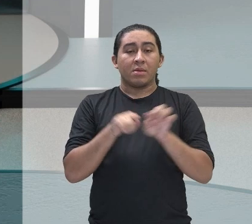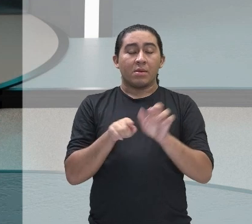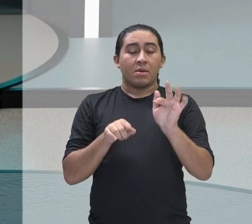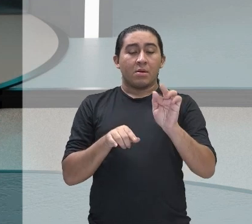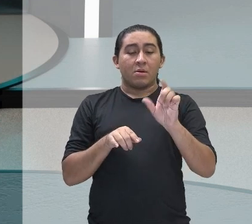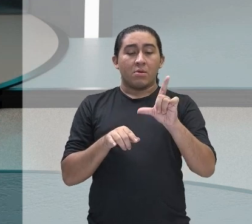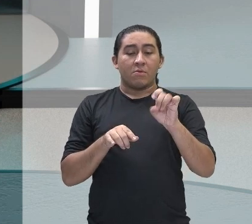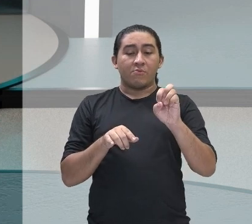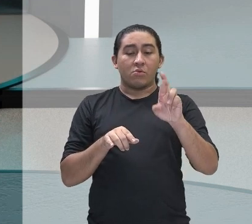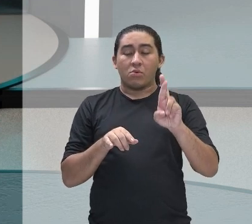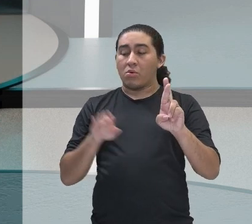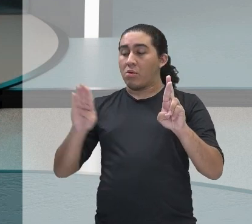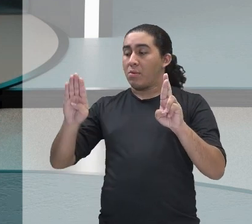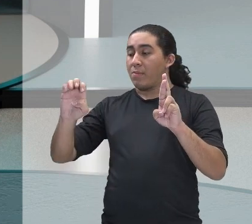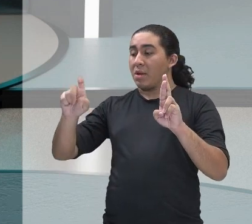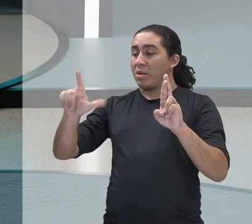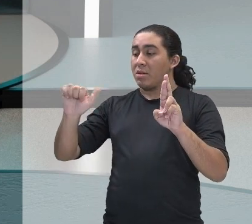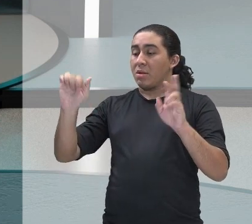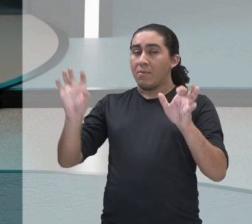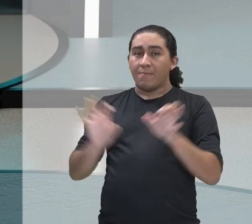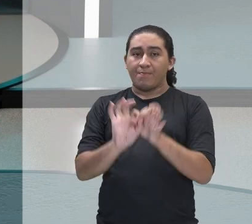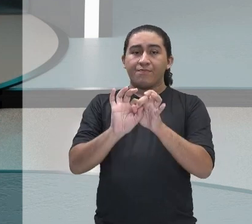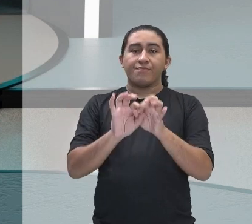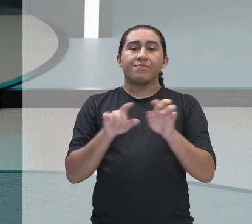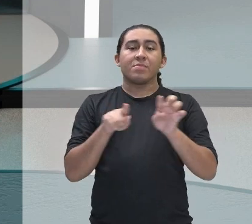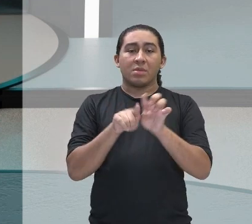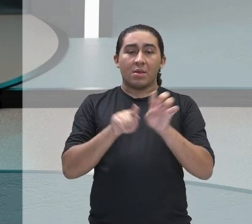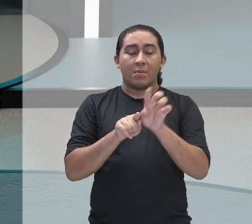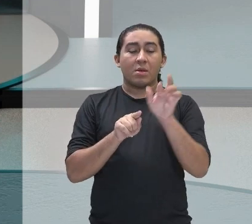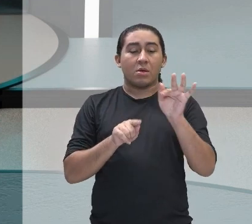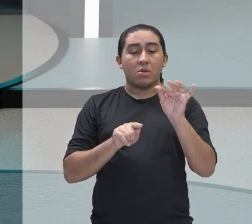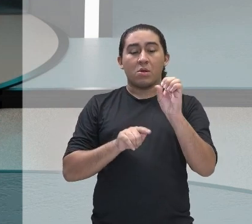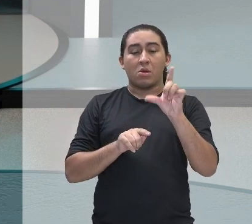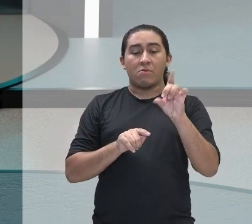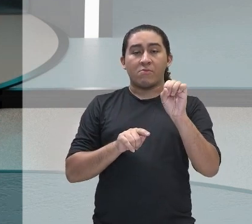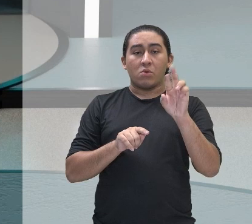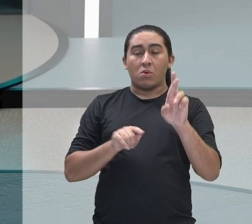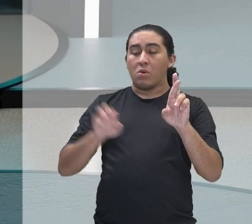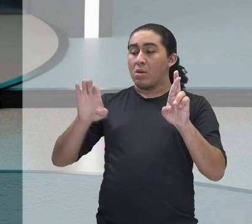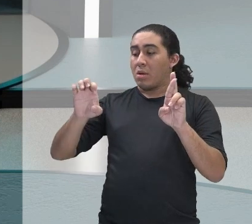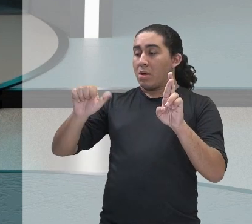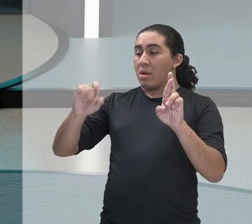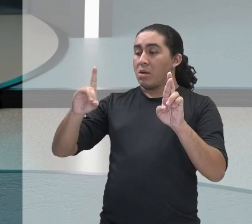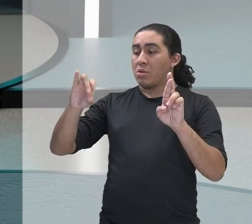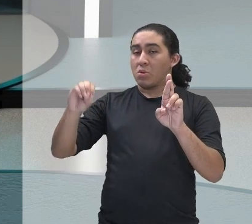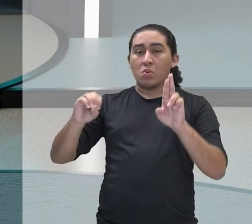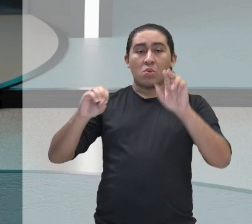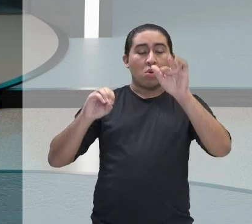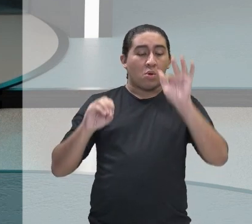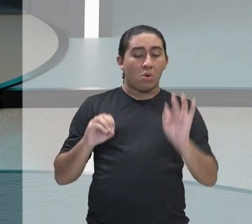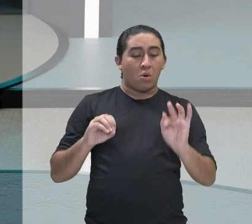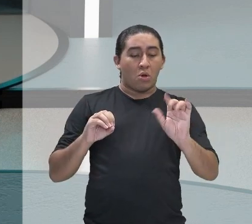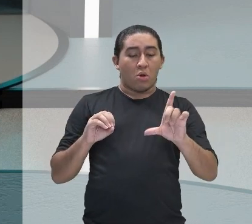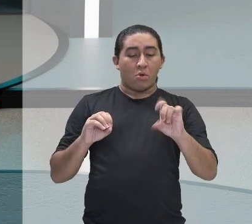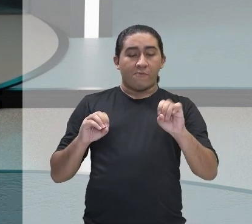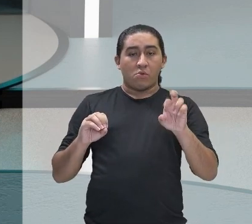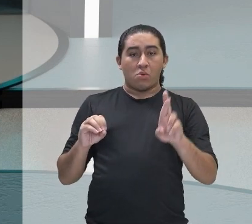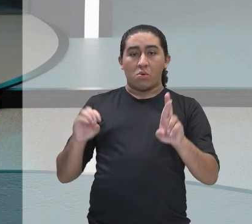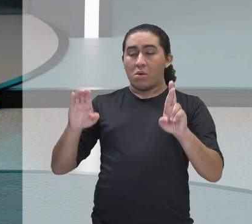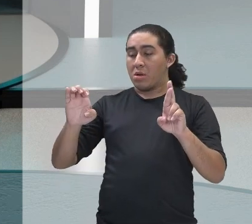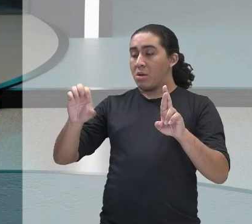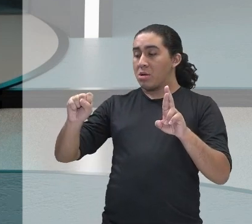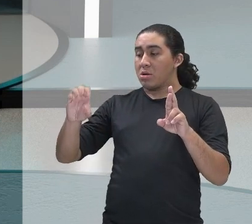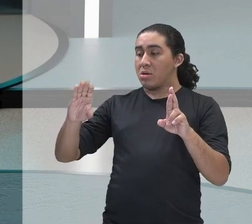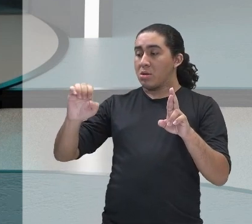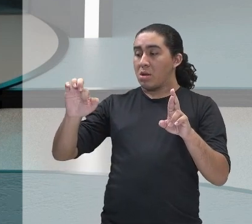floreado, florescer e florir. Então, o que é que eu quero que vocês compreendam? Que o